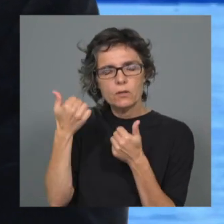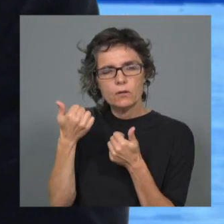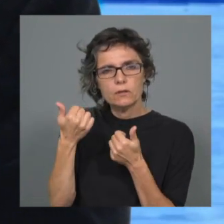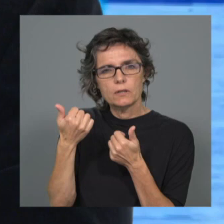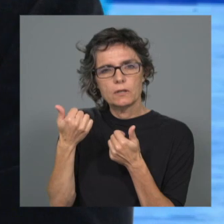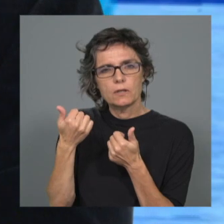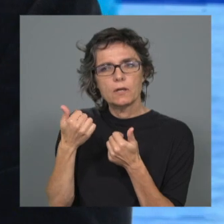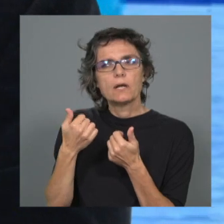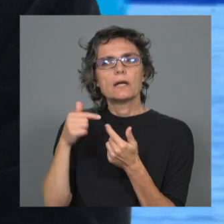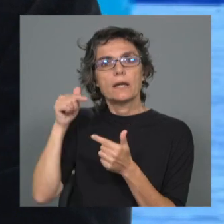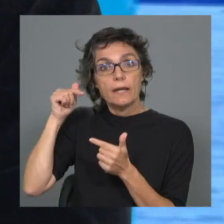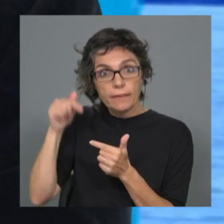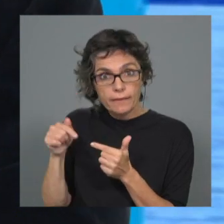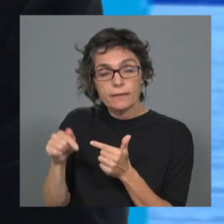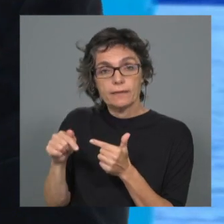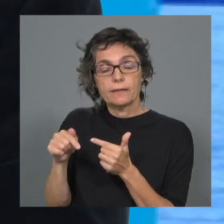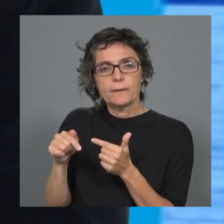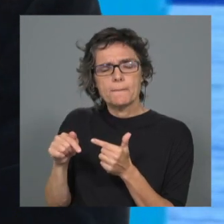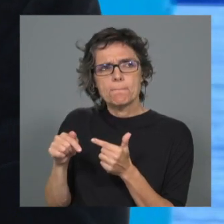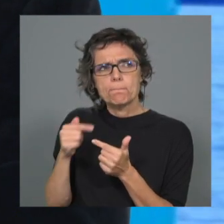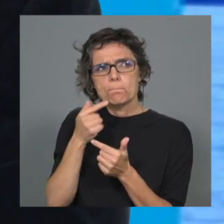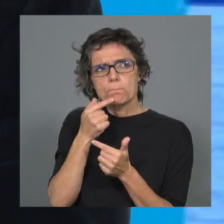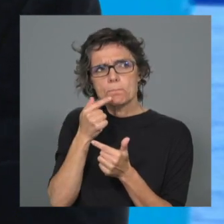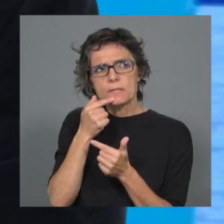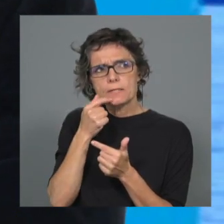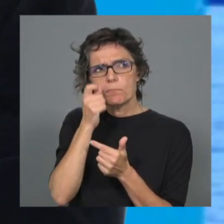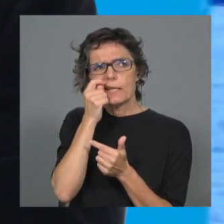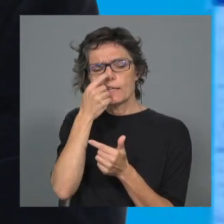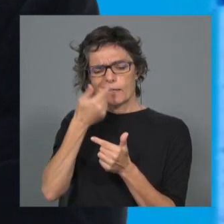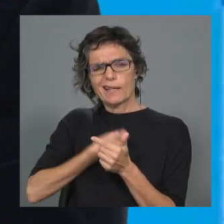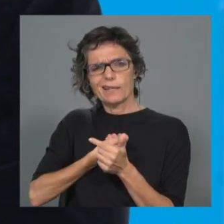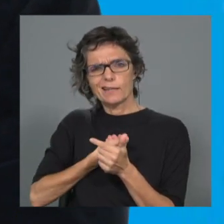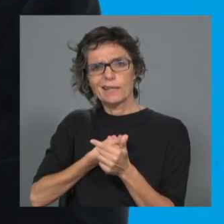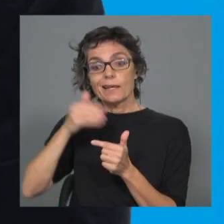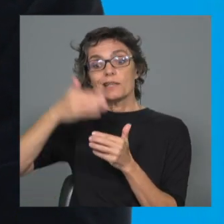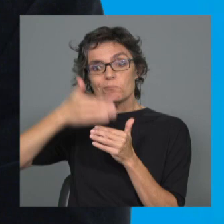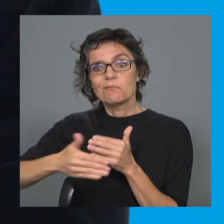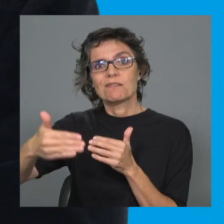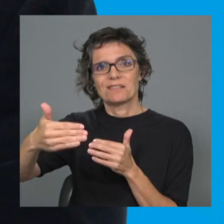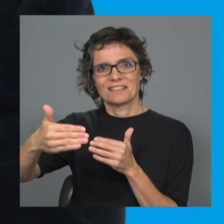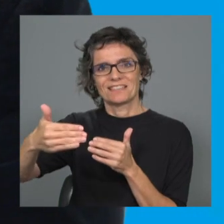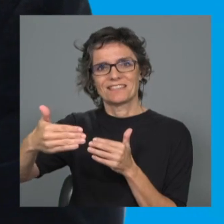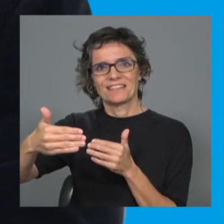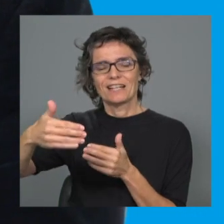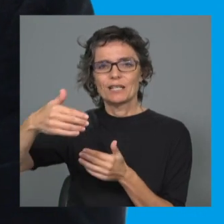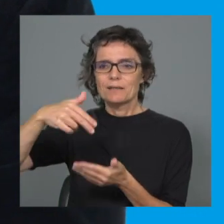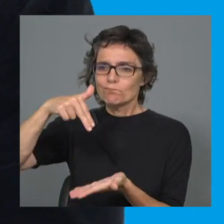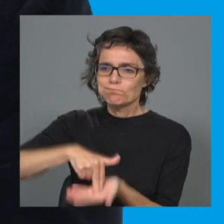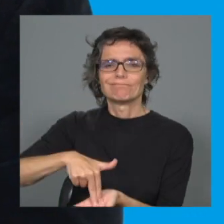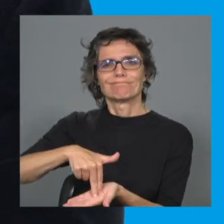vida e situar-se perante ela, e a partir daí, do ponto em que está, também saber que